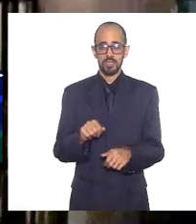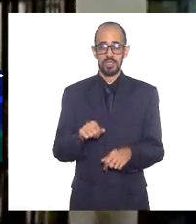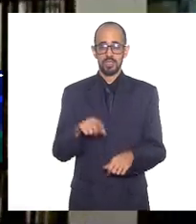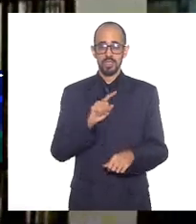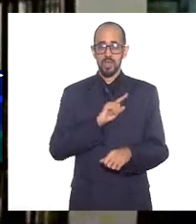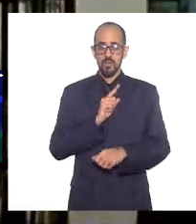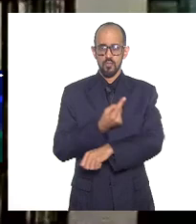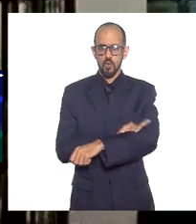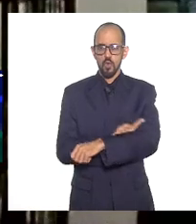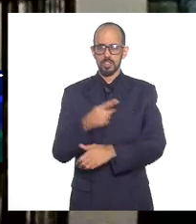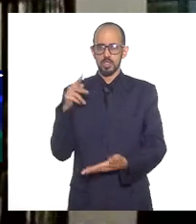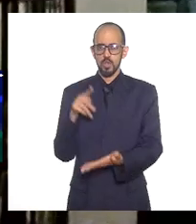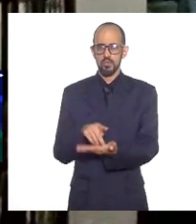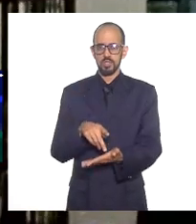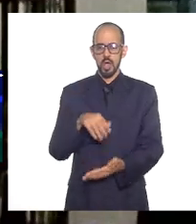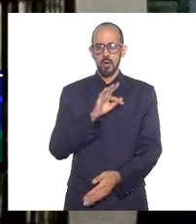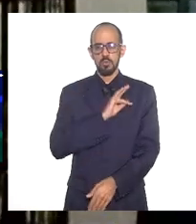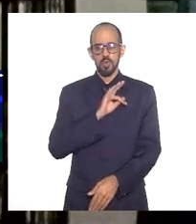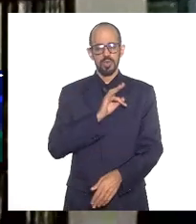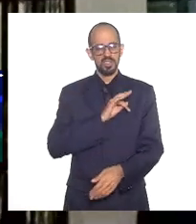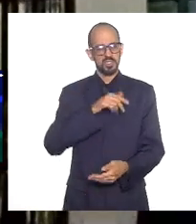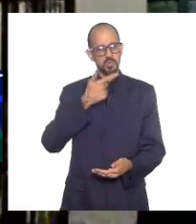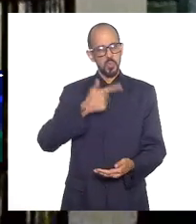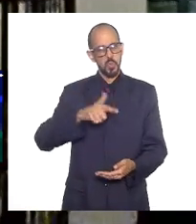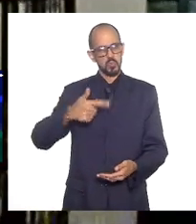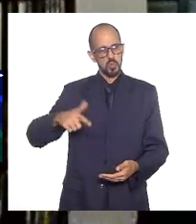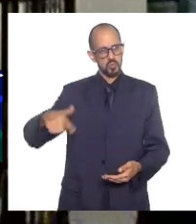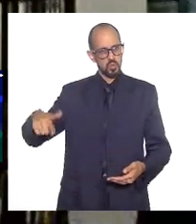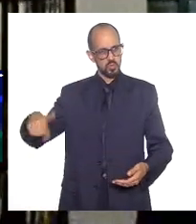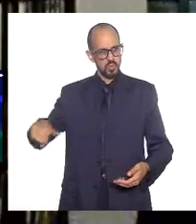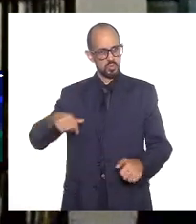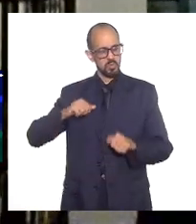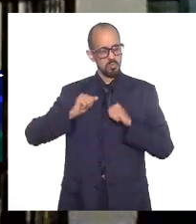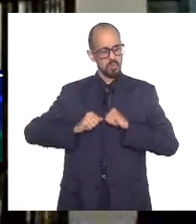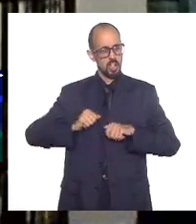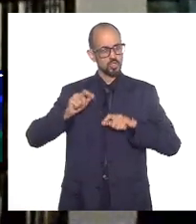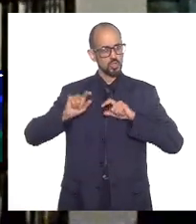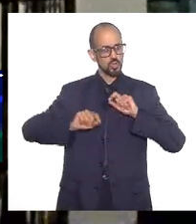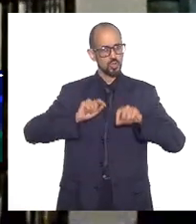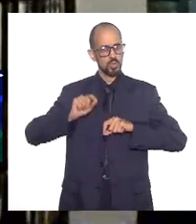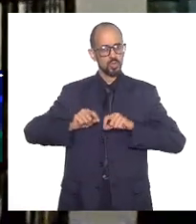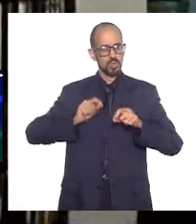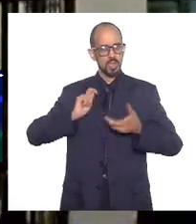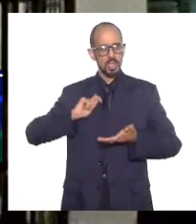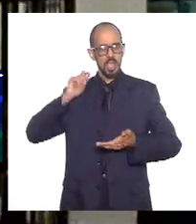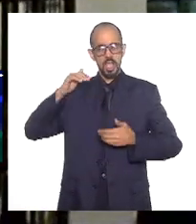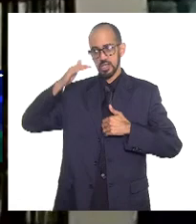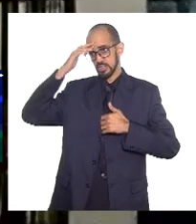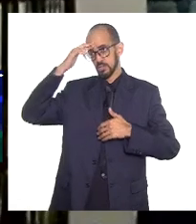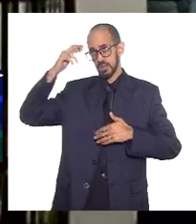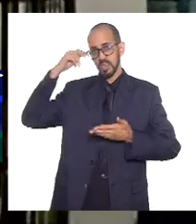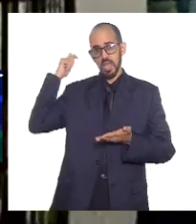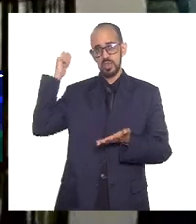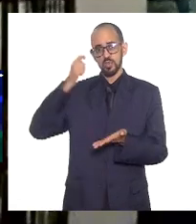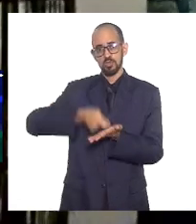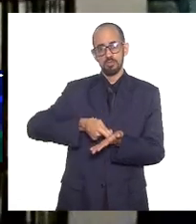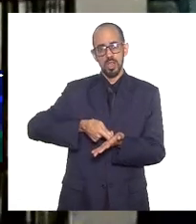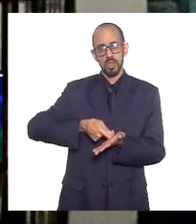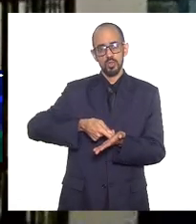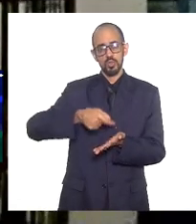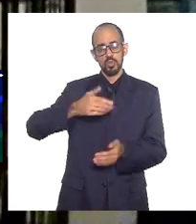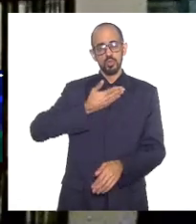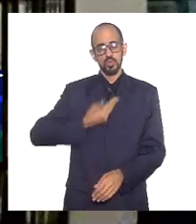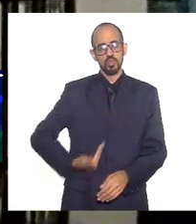lá, a polícia, isso e aquilo, quer dizer, tem por detrás um mando dos governantes, de quem